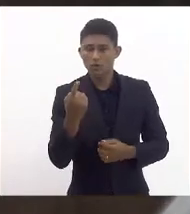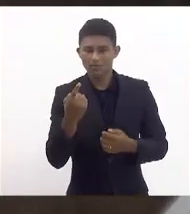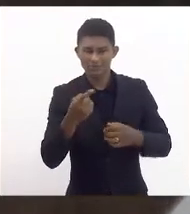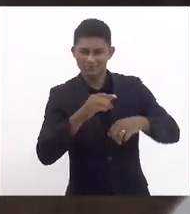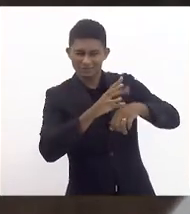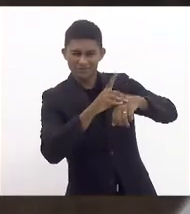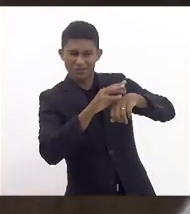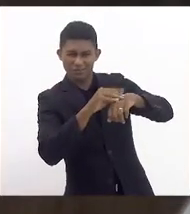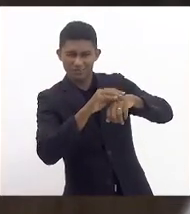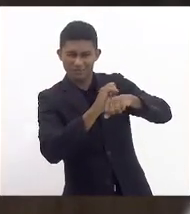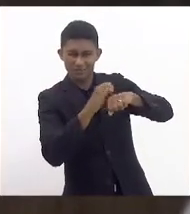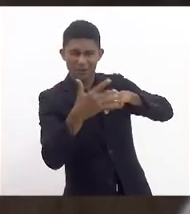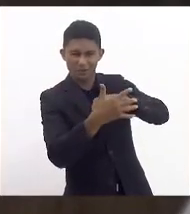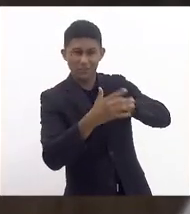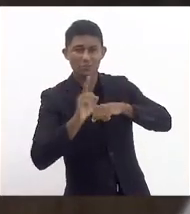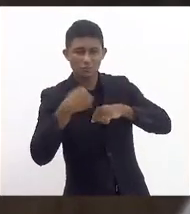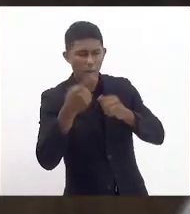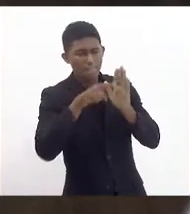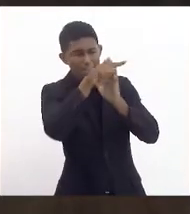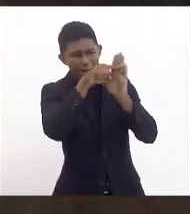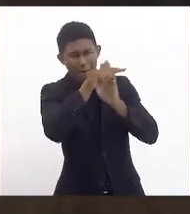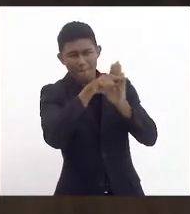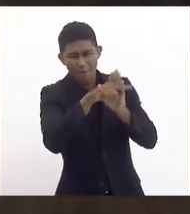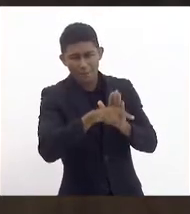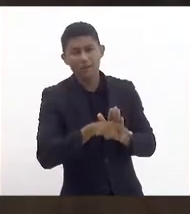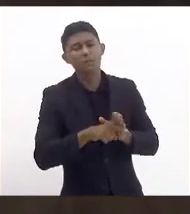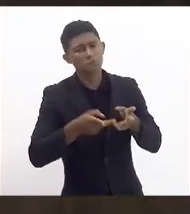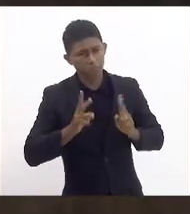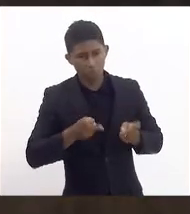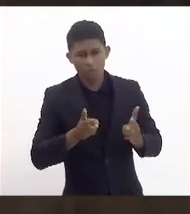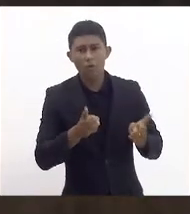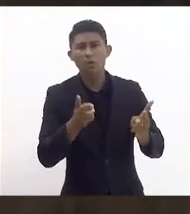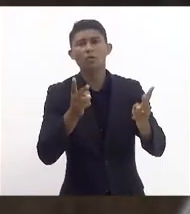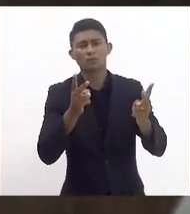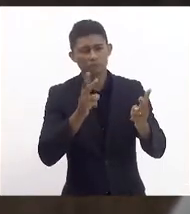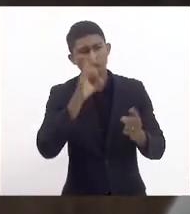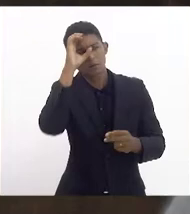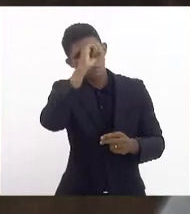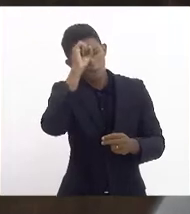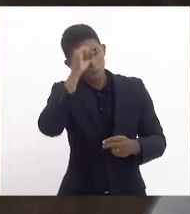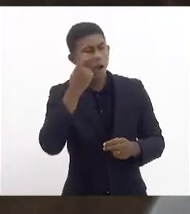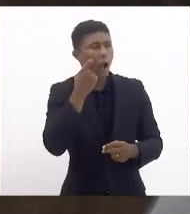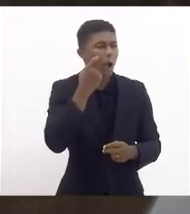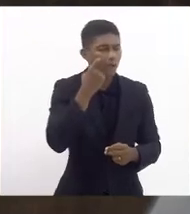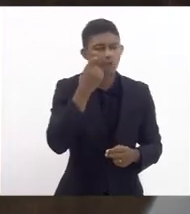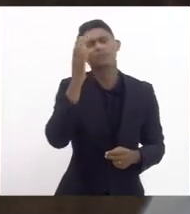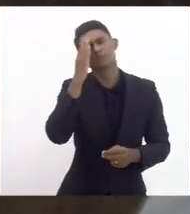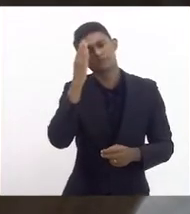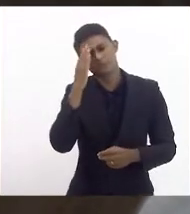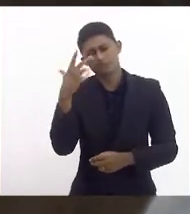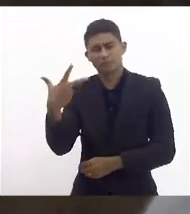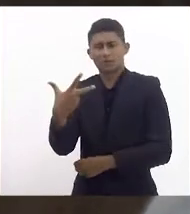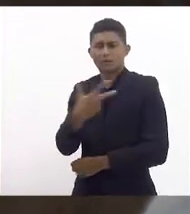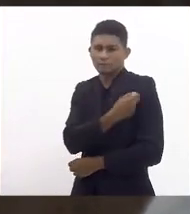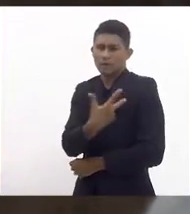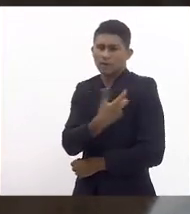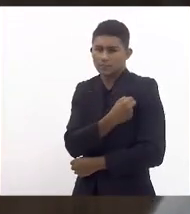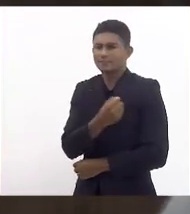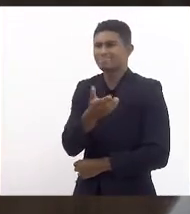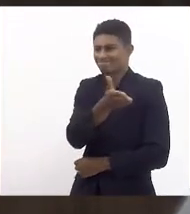doença, pesquisando sobre elas, sabemos, senhor presidente, o quanto que a vacina, elas